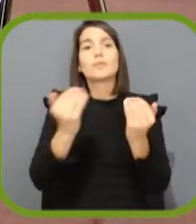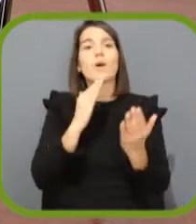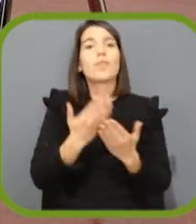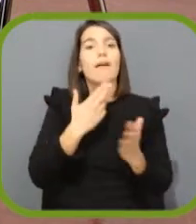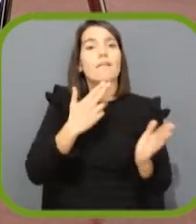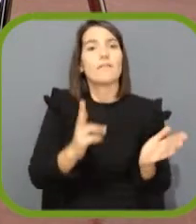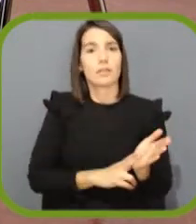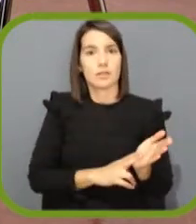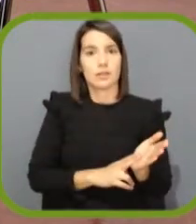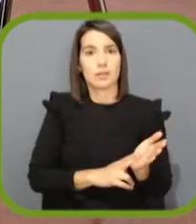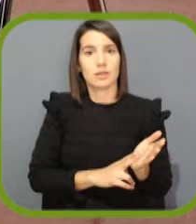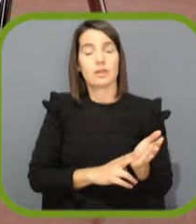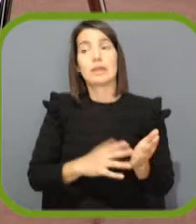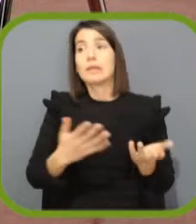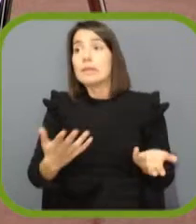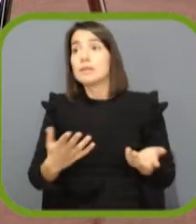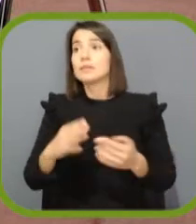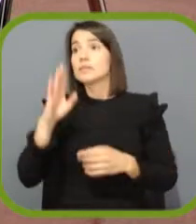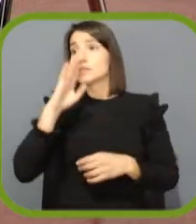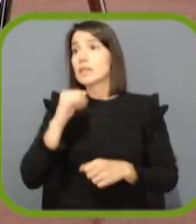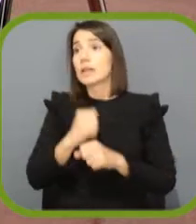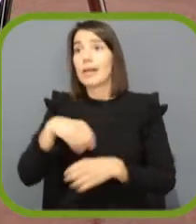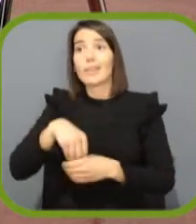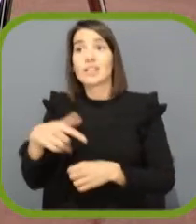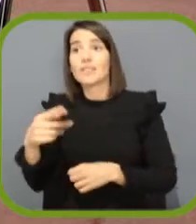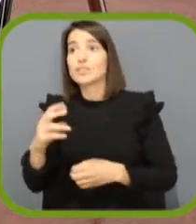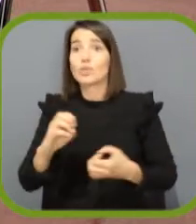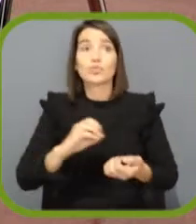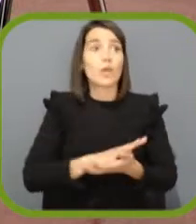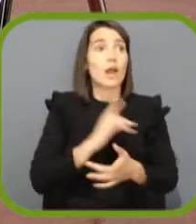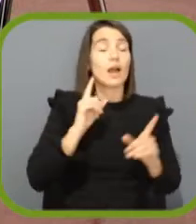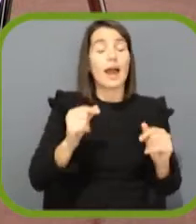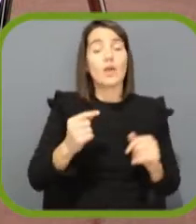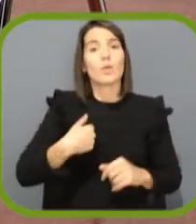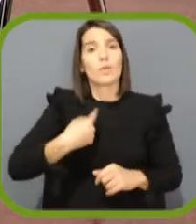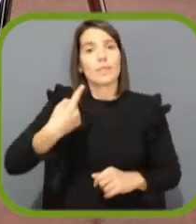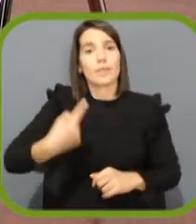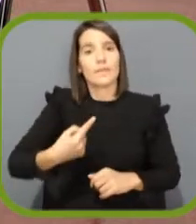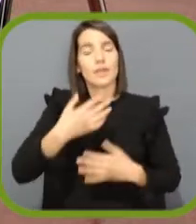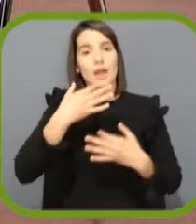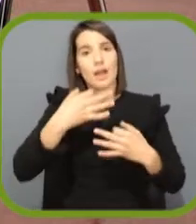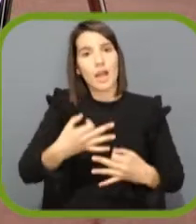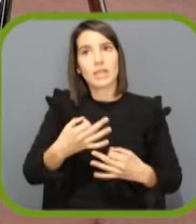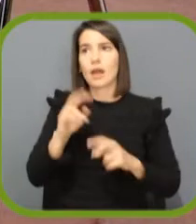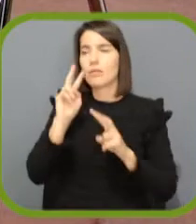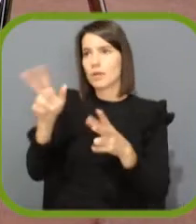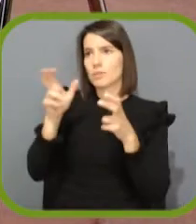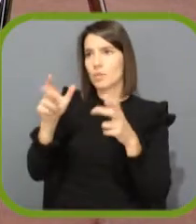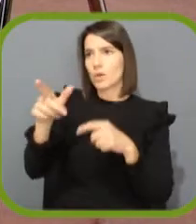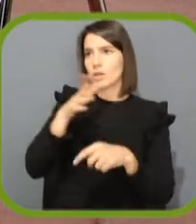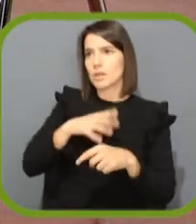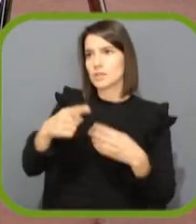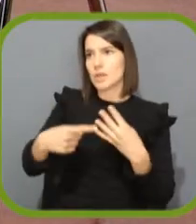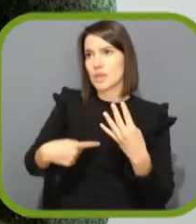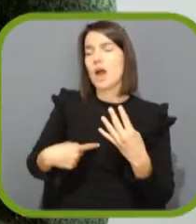autenticador de informação. Se vem de um órgão de comunicação social, eu deveria acreditar naquilo que o órgão de